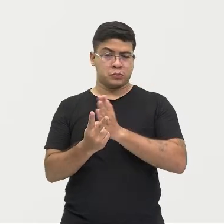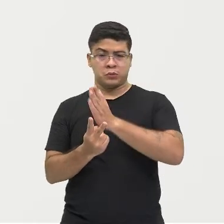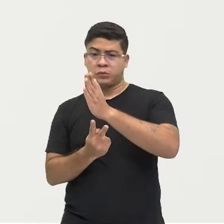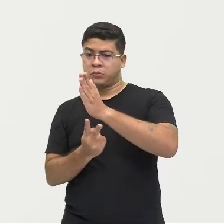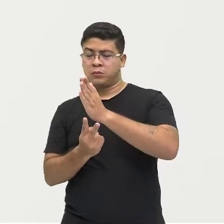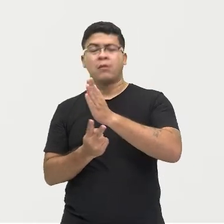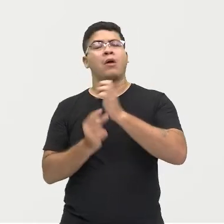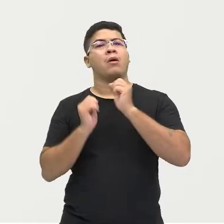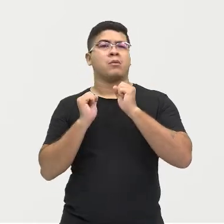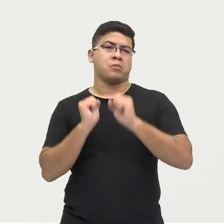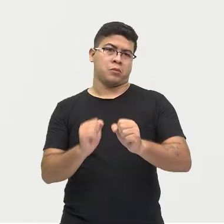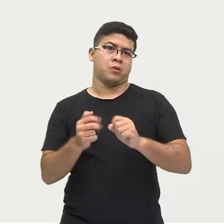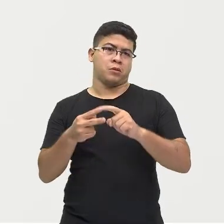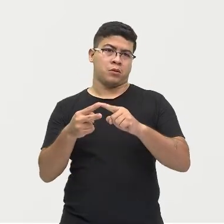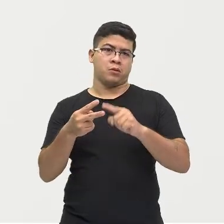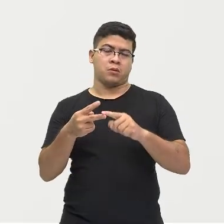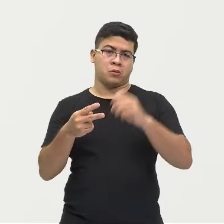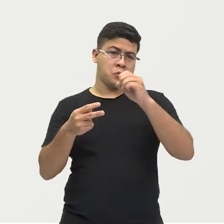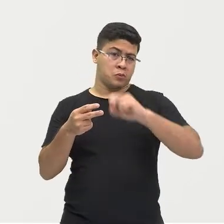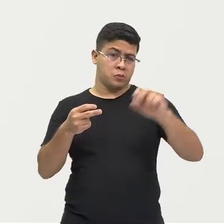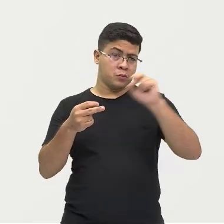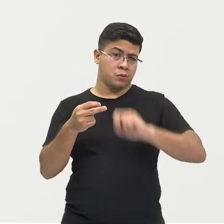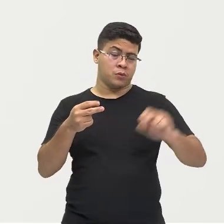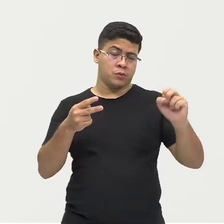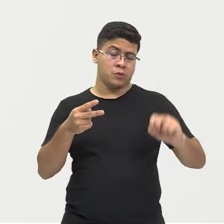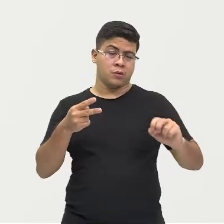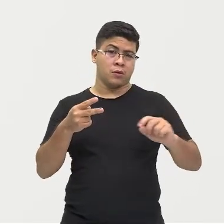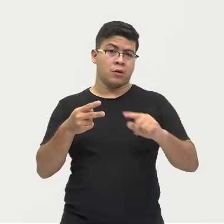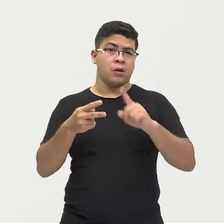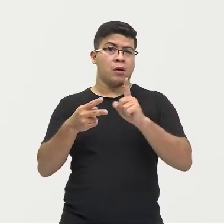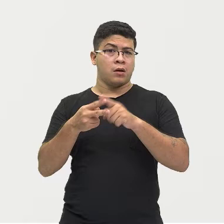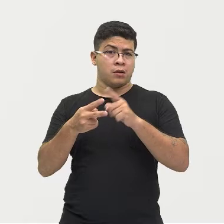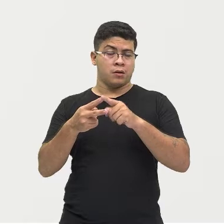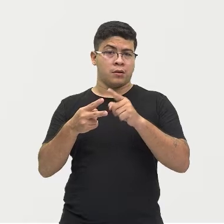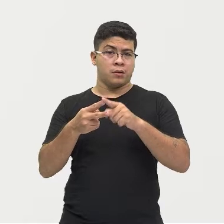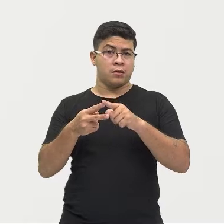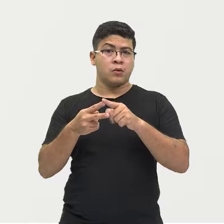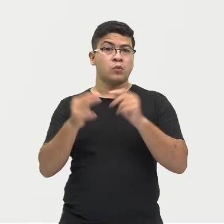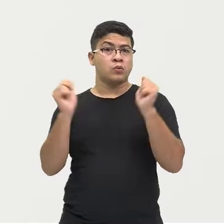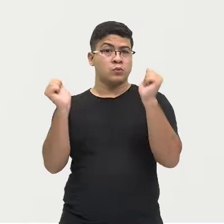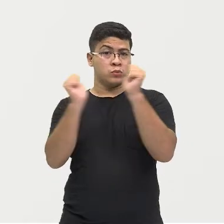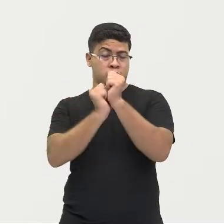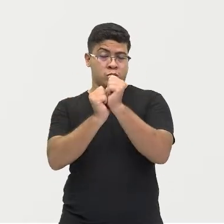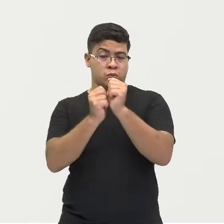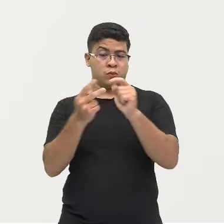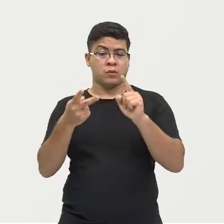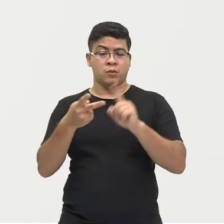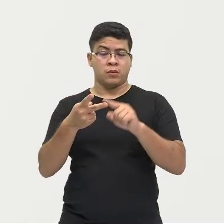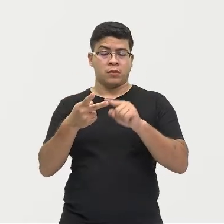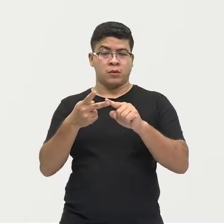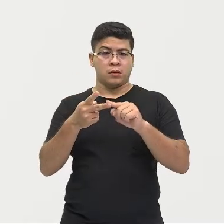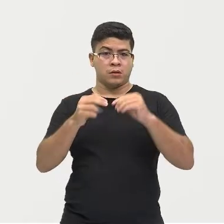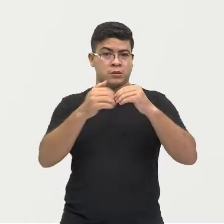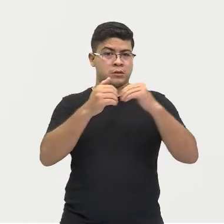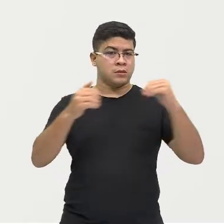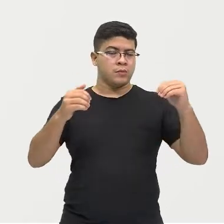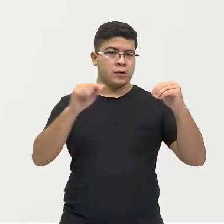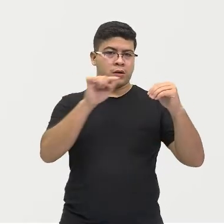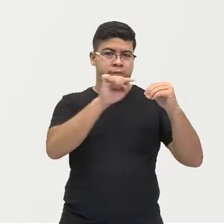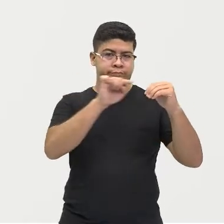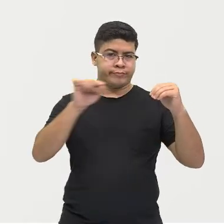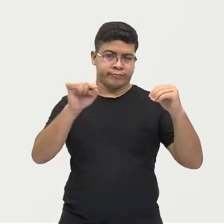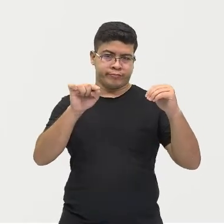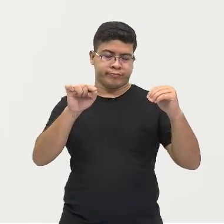para vocês verem como estão aí os radicais. Etil, metil, propil e a